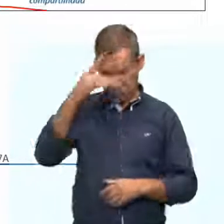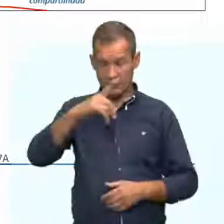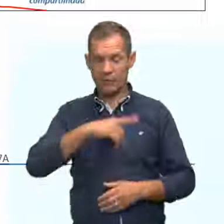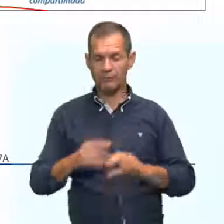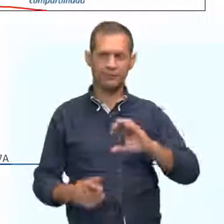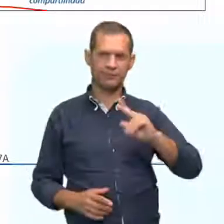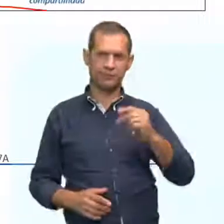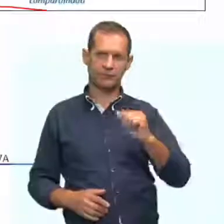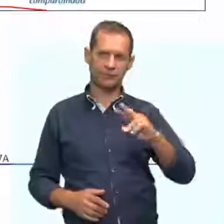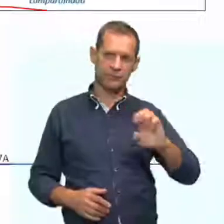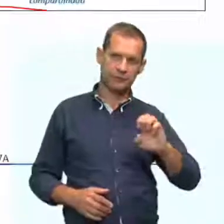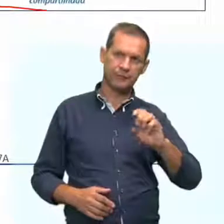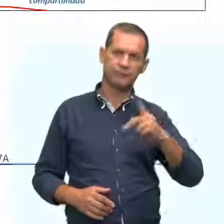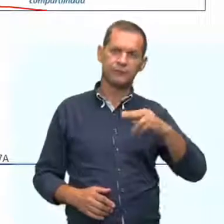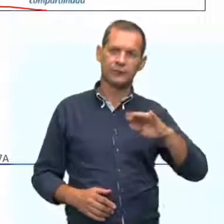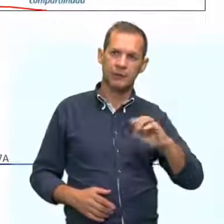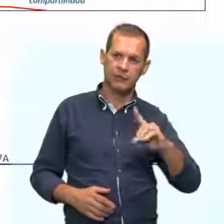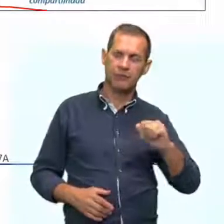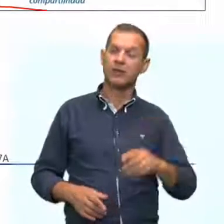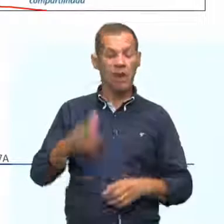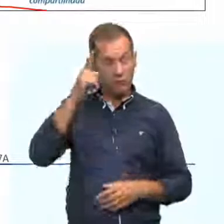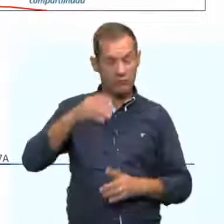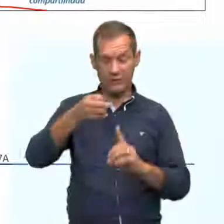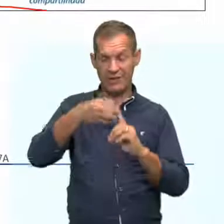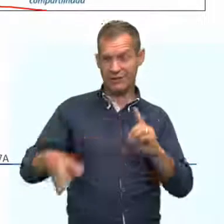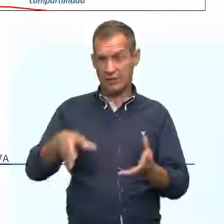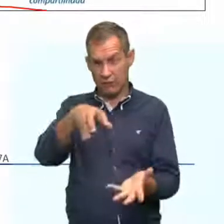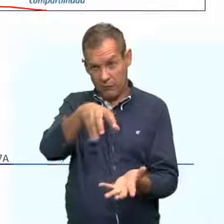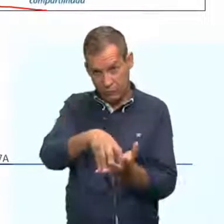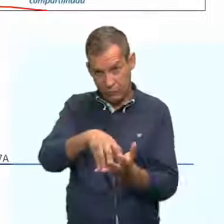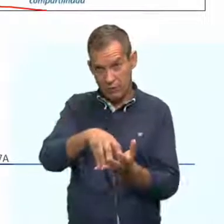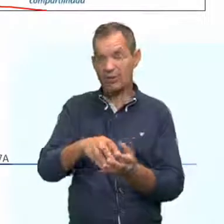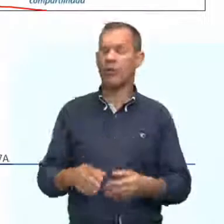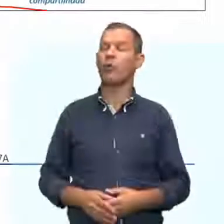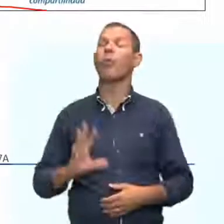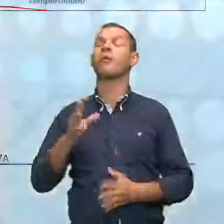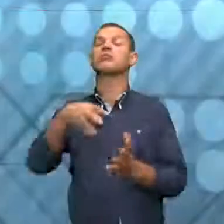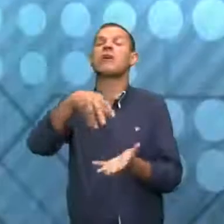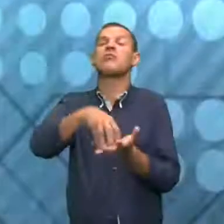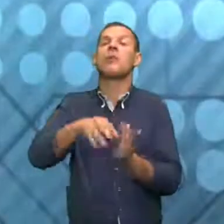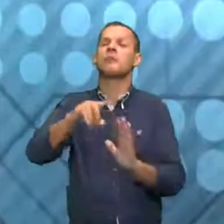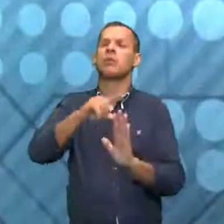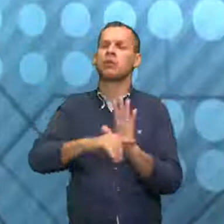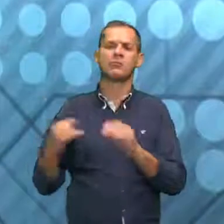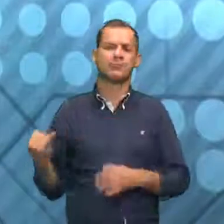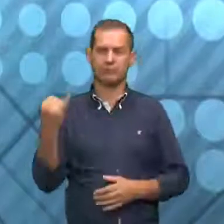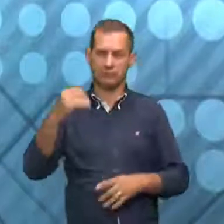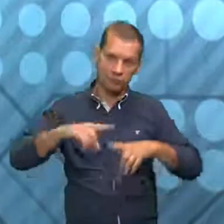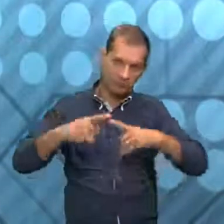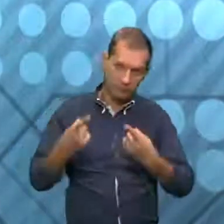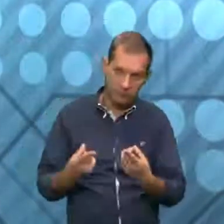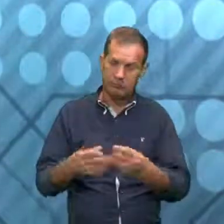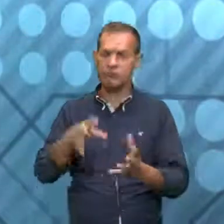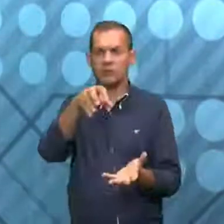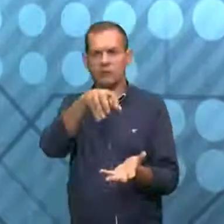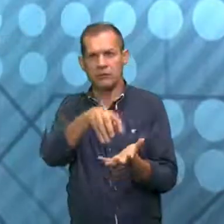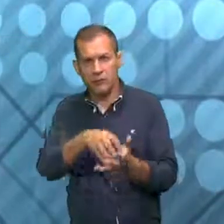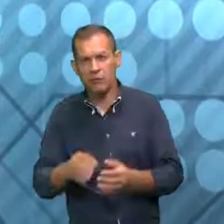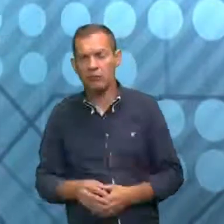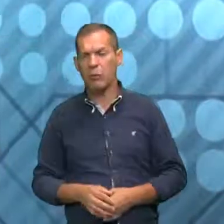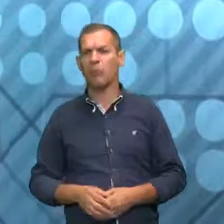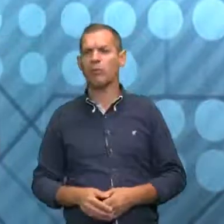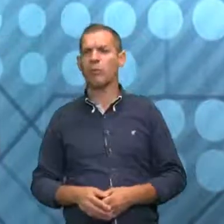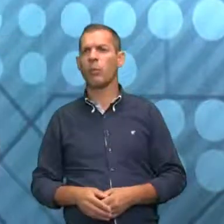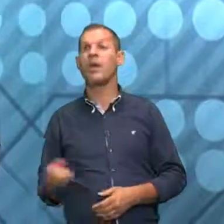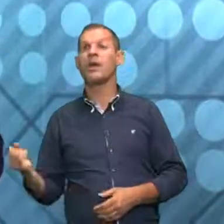o texto. Então é assim que a criptografia ela vai funcionar. É um processo muito importante, processo de criptografia moderna,